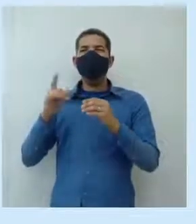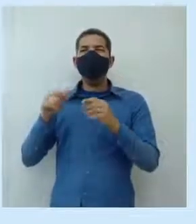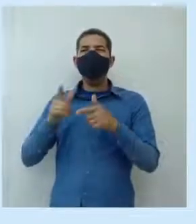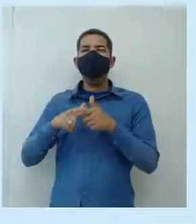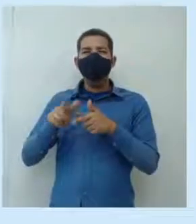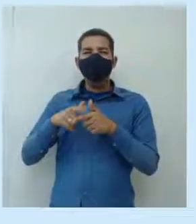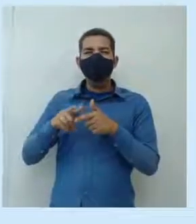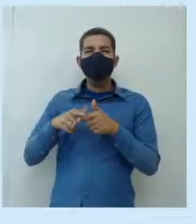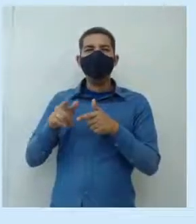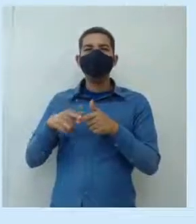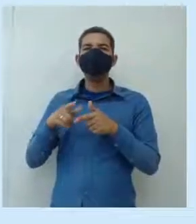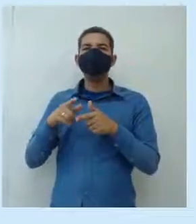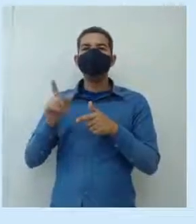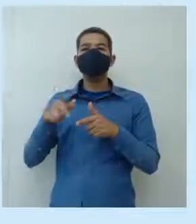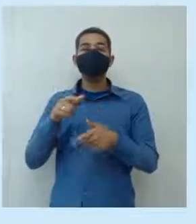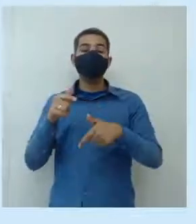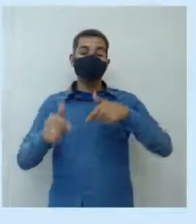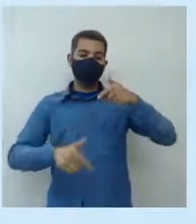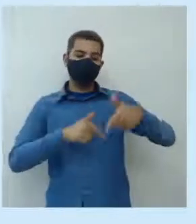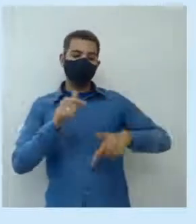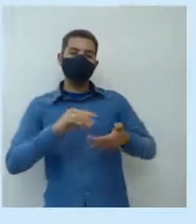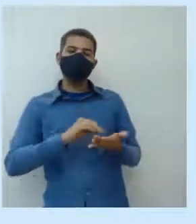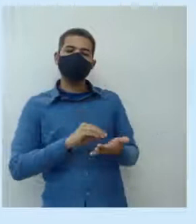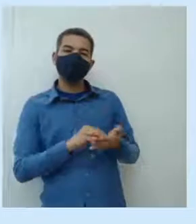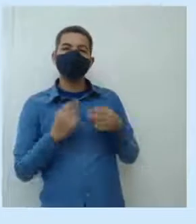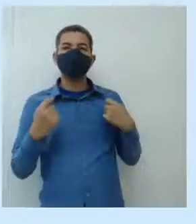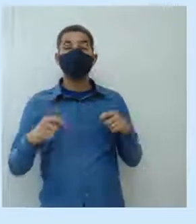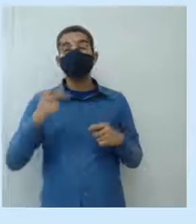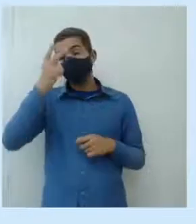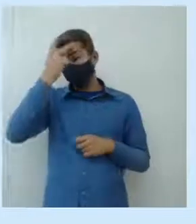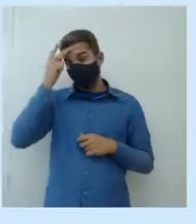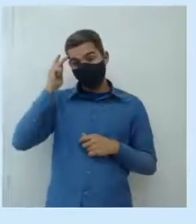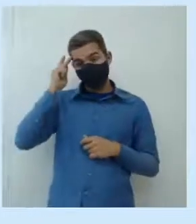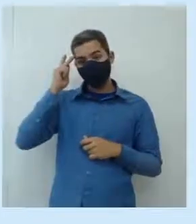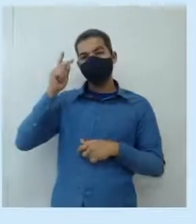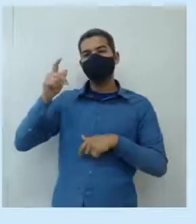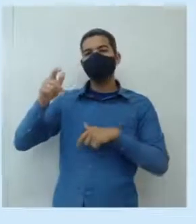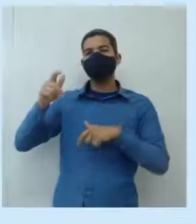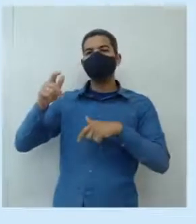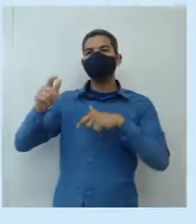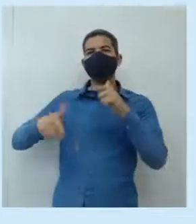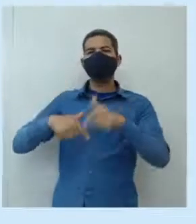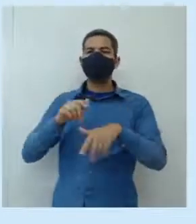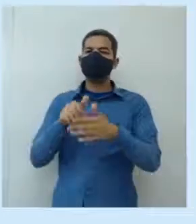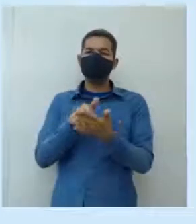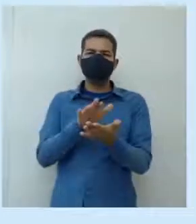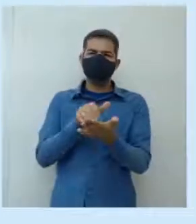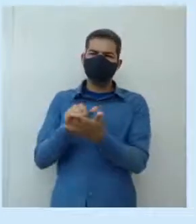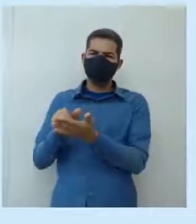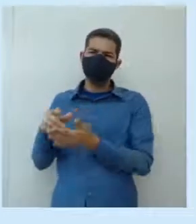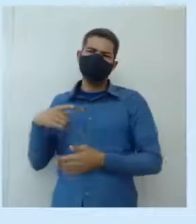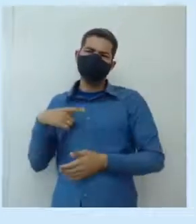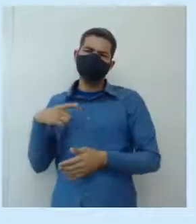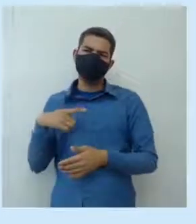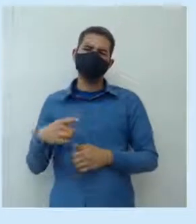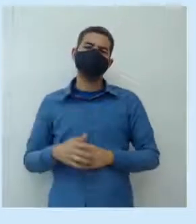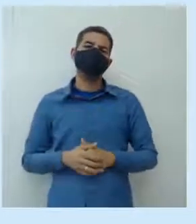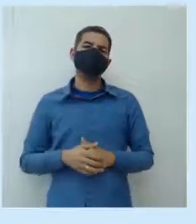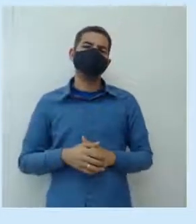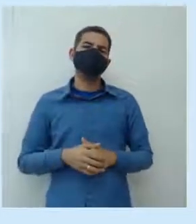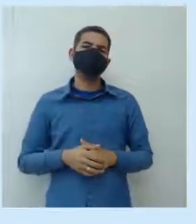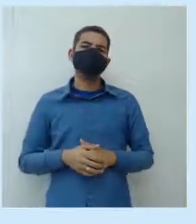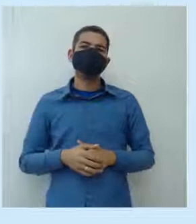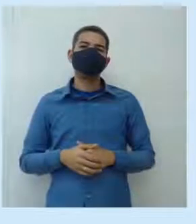um desemprego estrutural, né, que é muitas pessoas perdendo emprego por conta dessa maquinaria. E daí